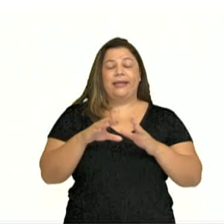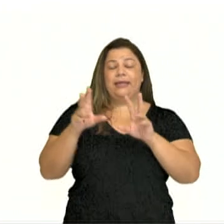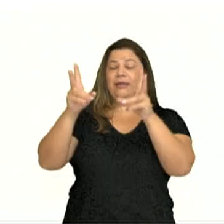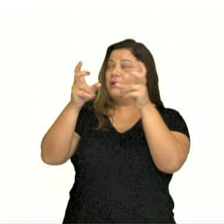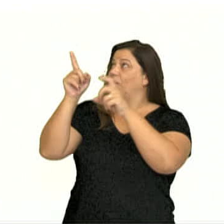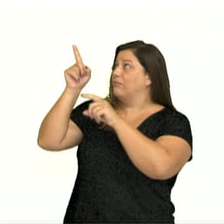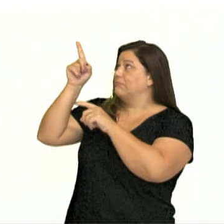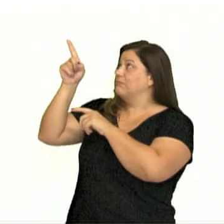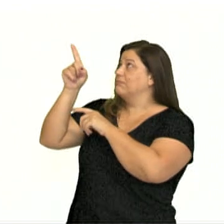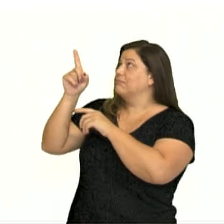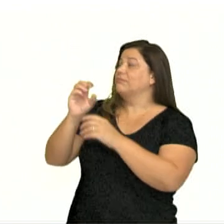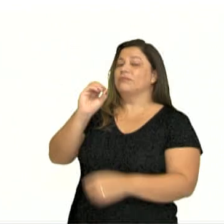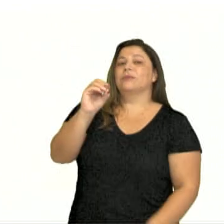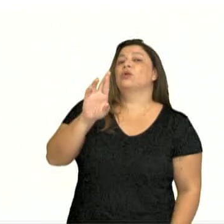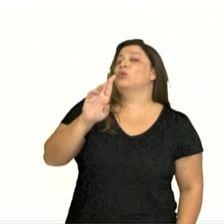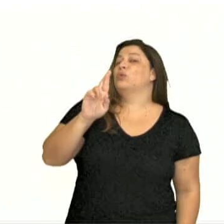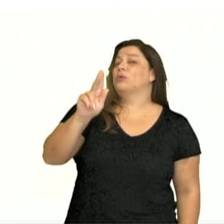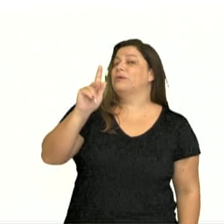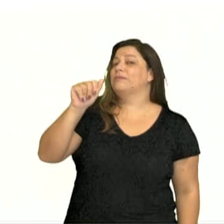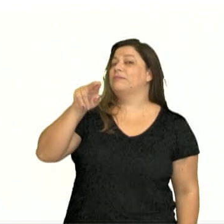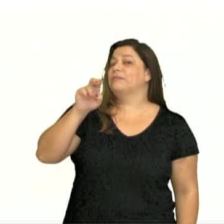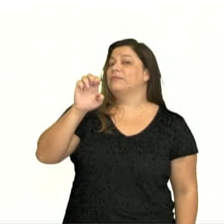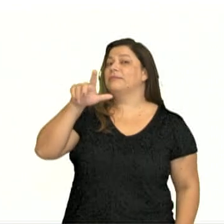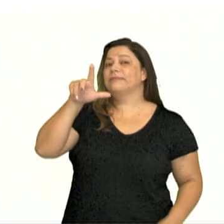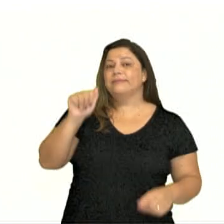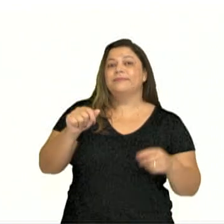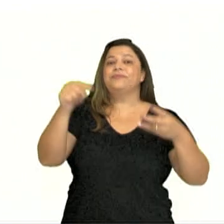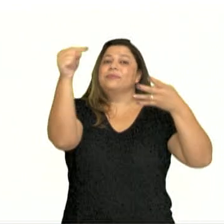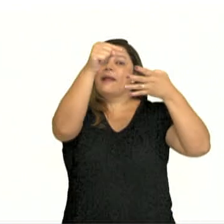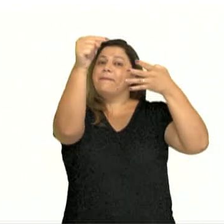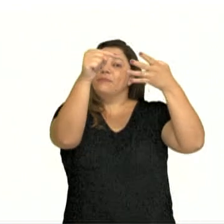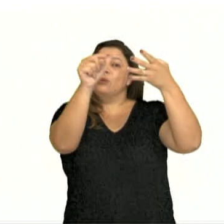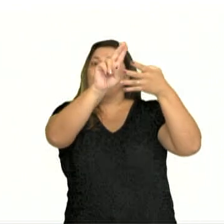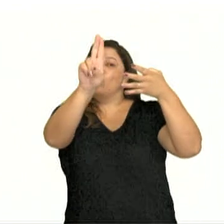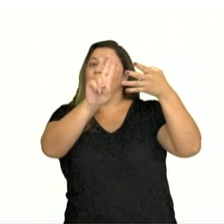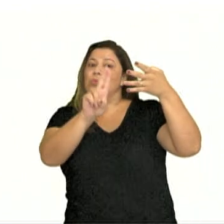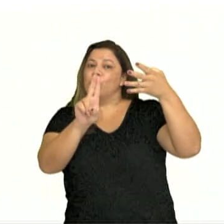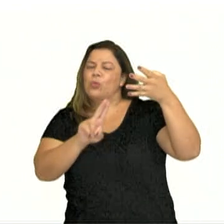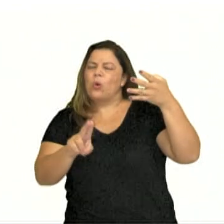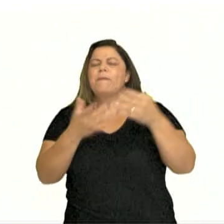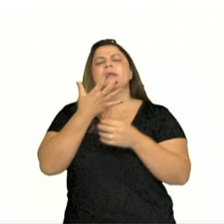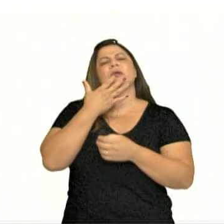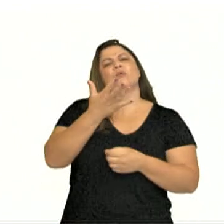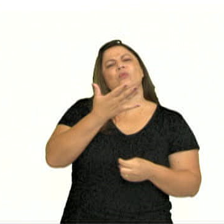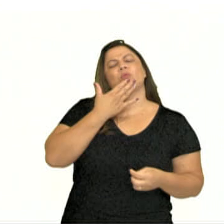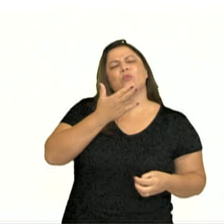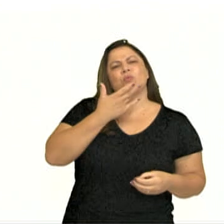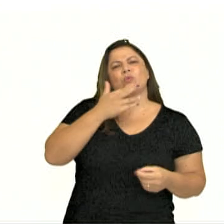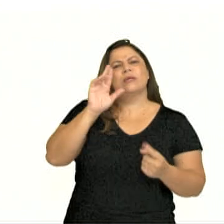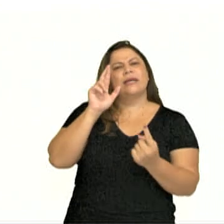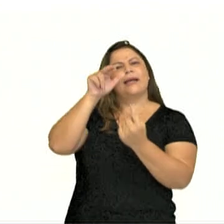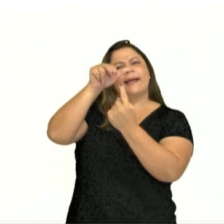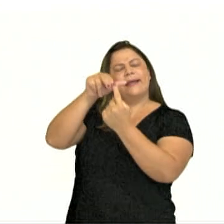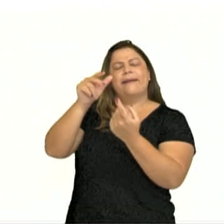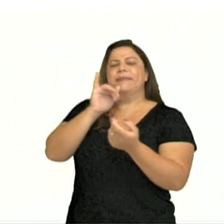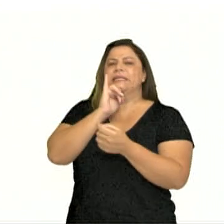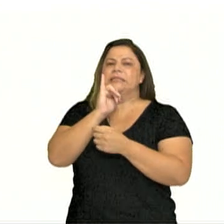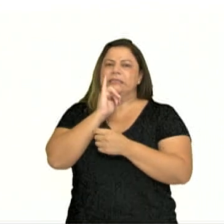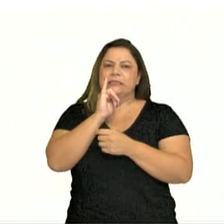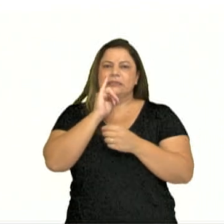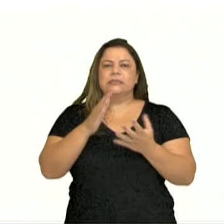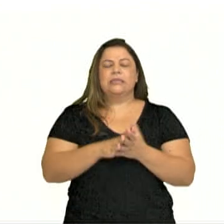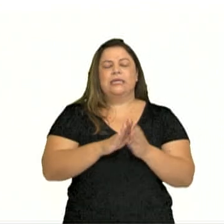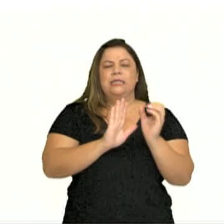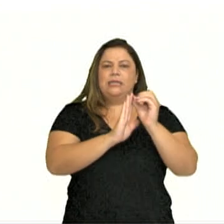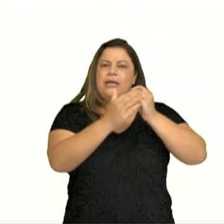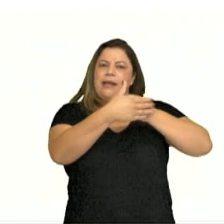as organelas, tem as indicações dos nomes, então faça um bem colorido, a representação, por exemplo, da parede